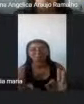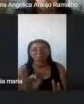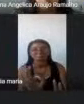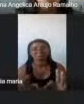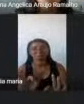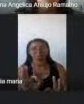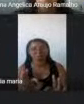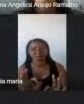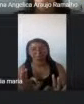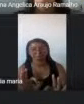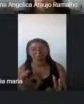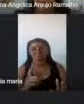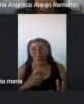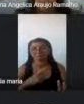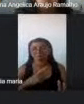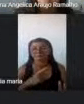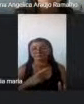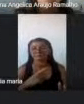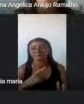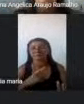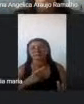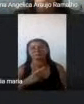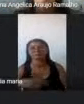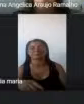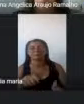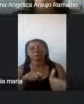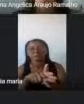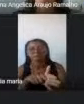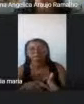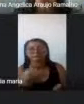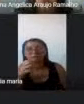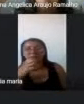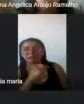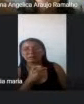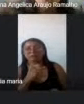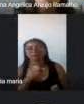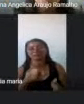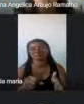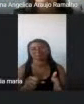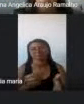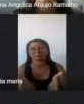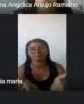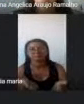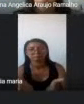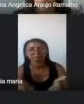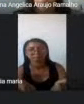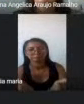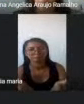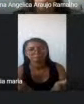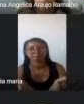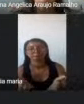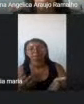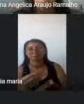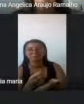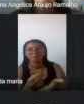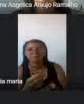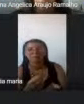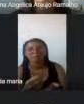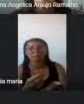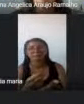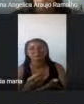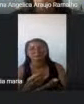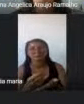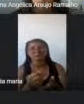isso. A oferta do teste rápido, ao tratamento adequado, ao tratamento sendo feito na atenção básica. Então, está muito